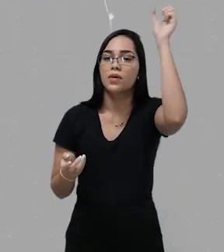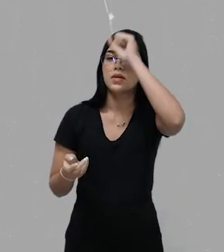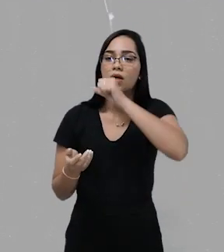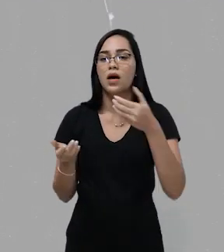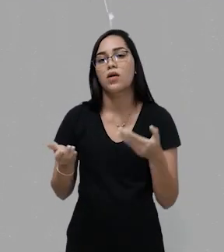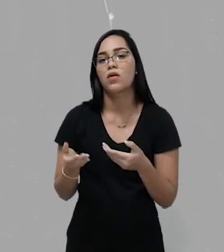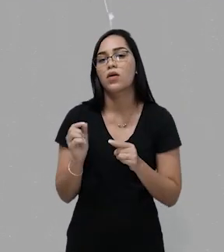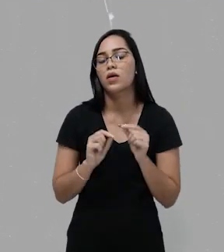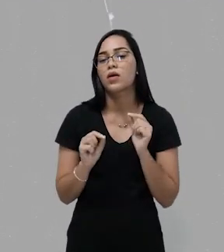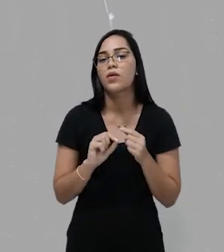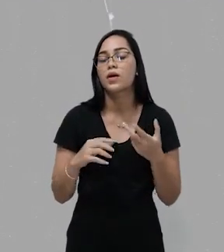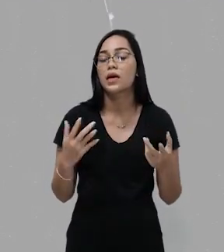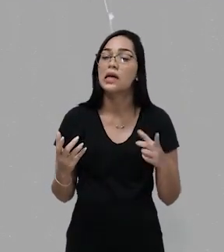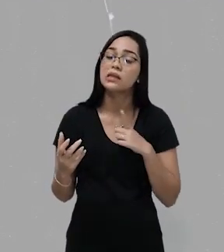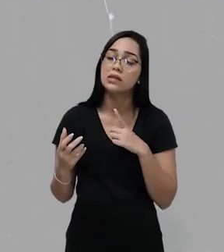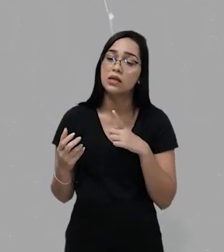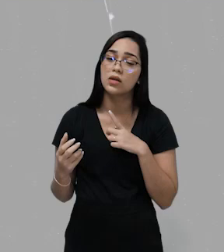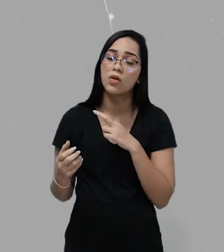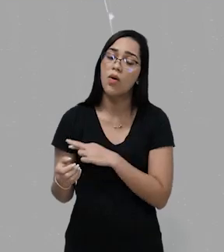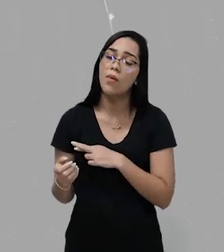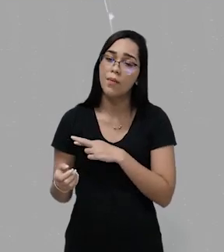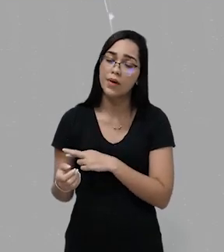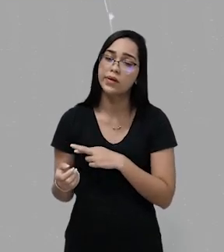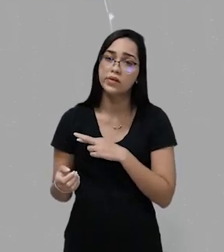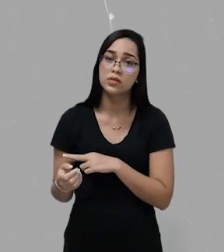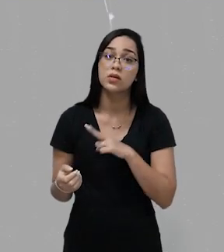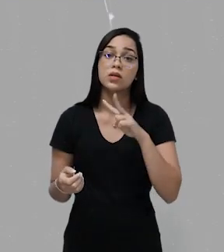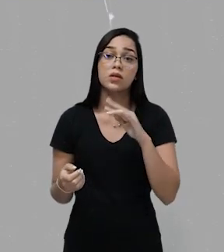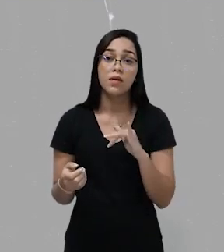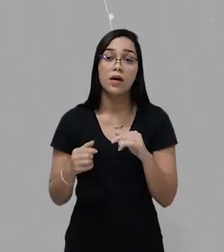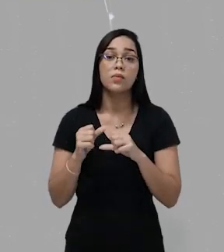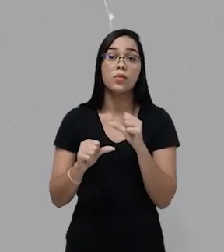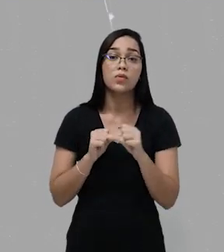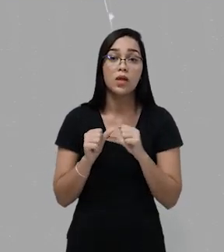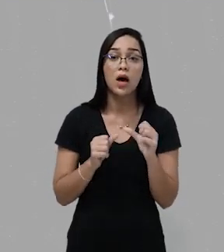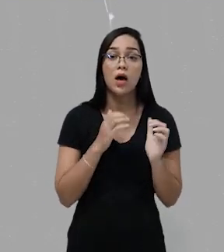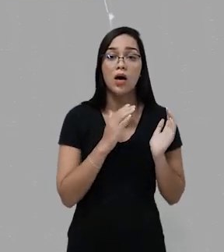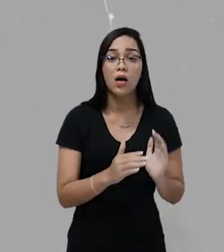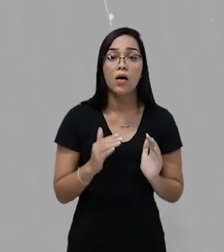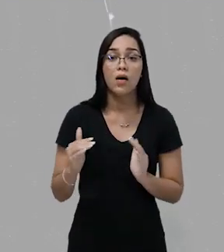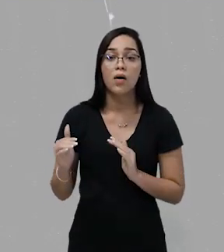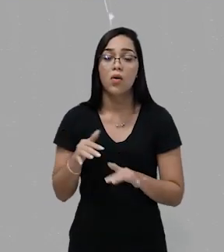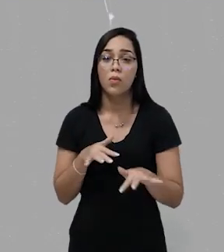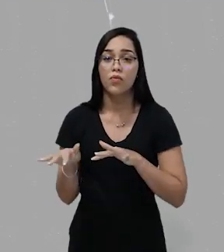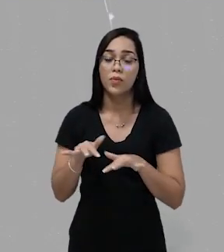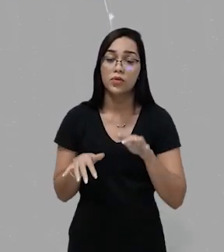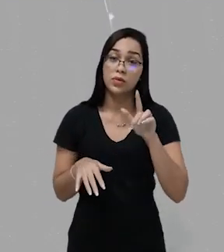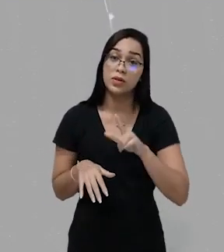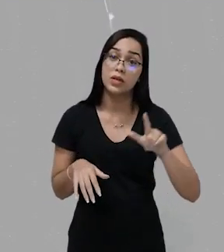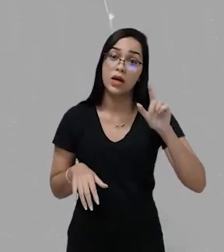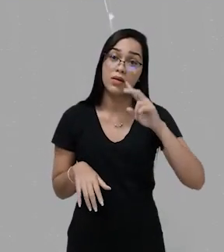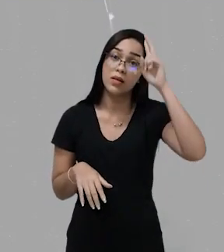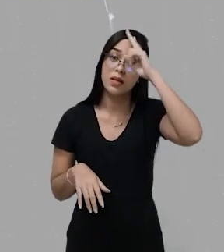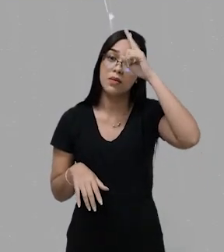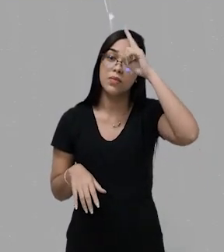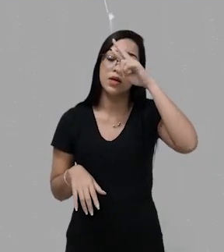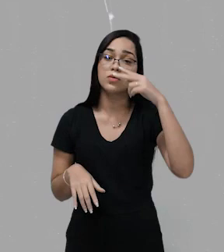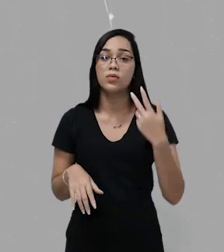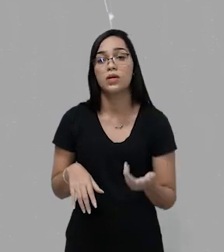agora que eu tenho romance que muda de acordo com o movimento literário. Lembrando